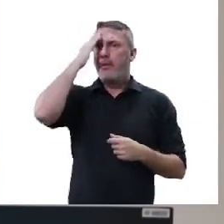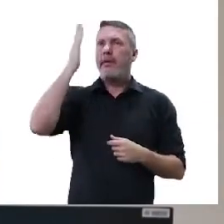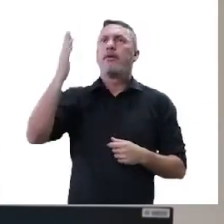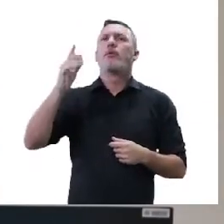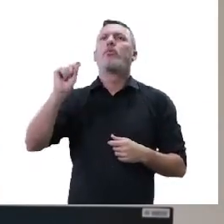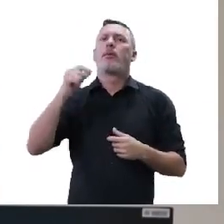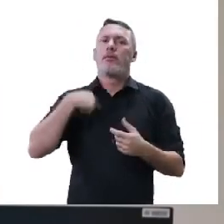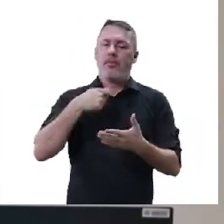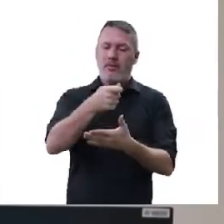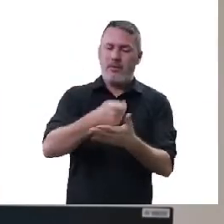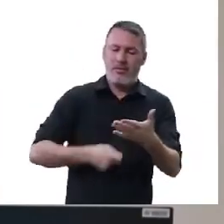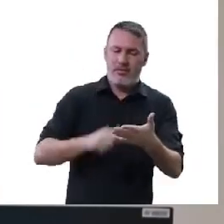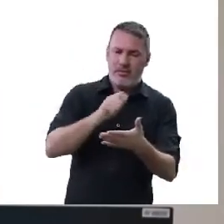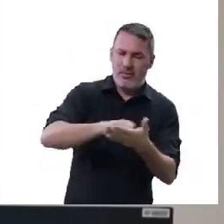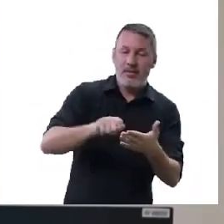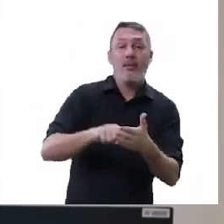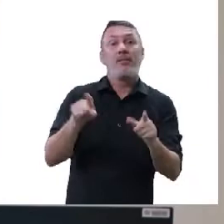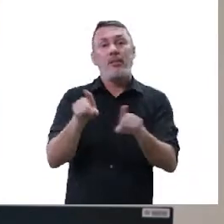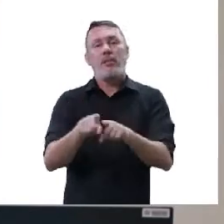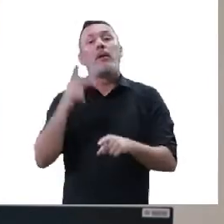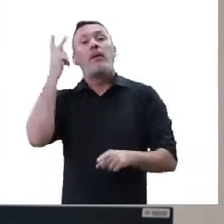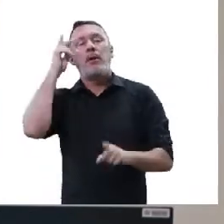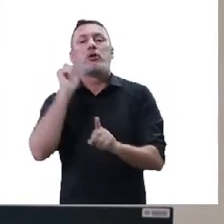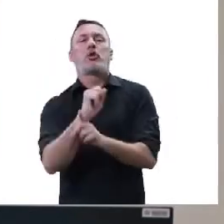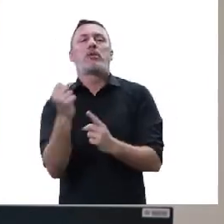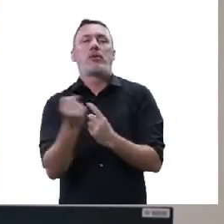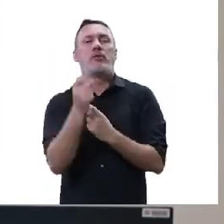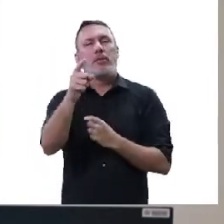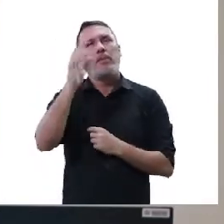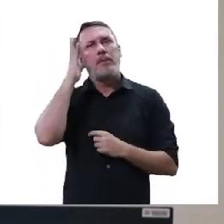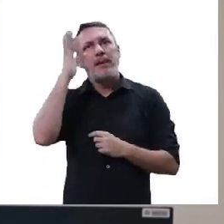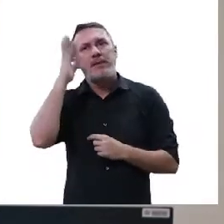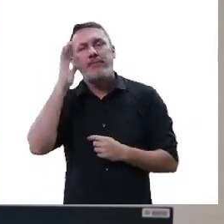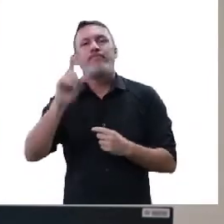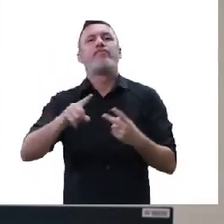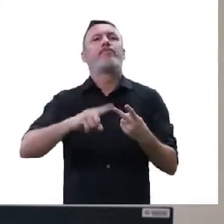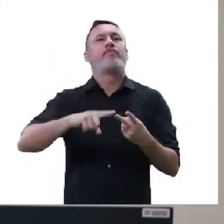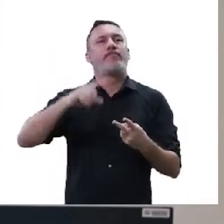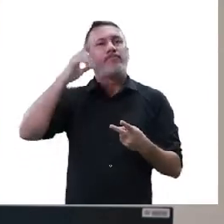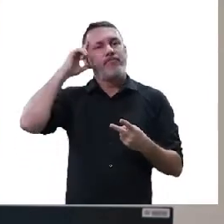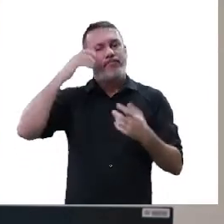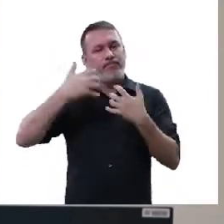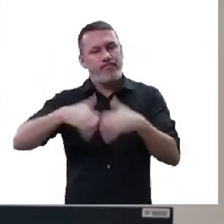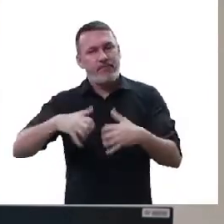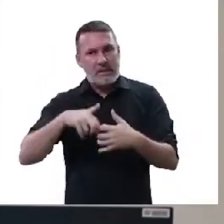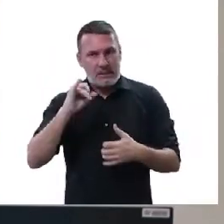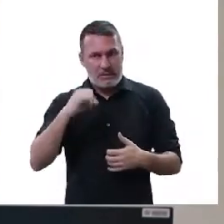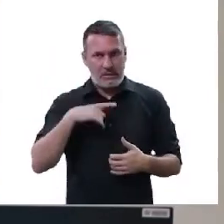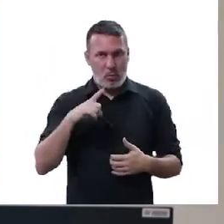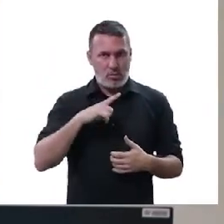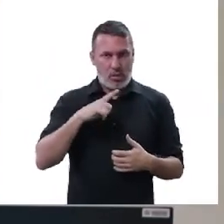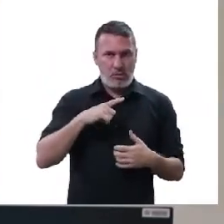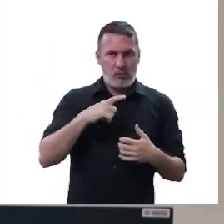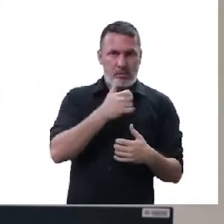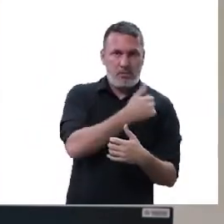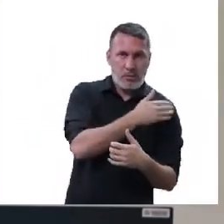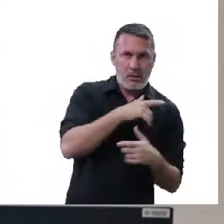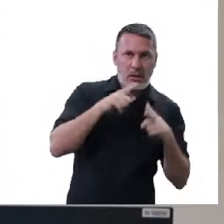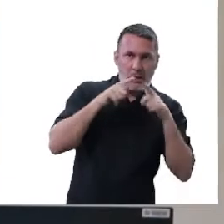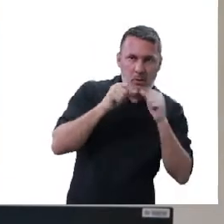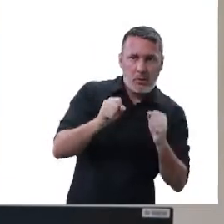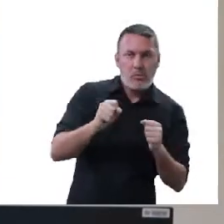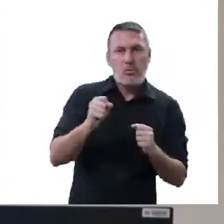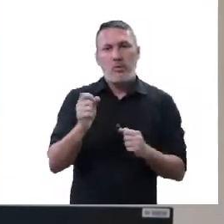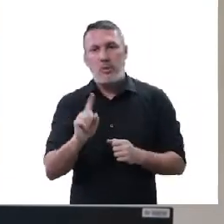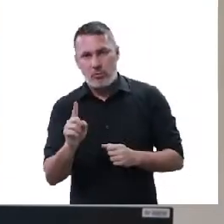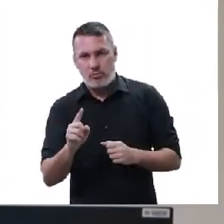não somente para a sua redação, mas para a sociedade, pensar, repensar se estamos praticando esse ato, ok?